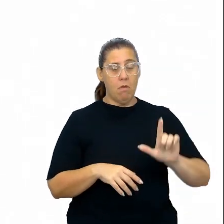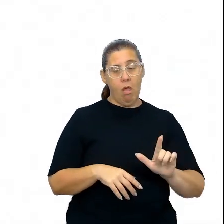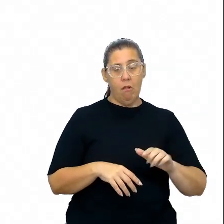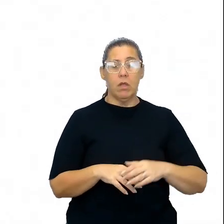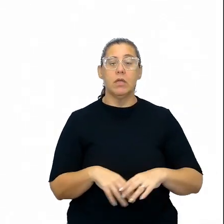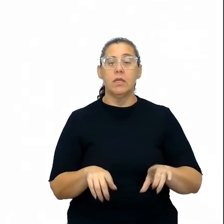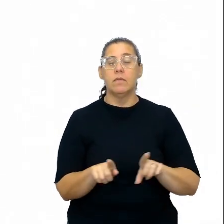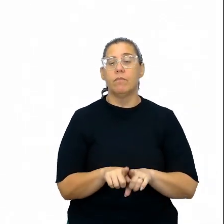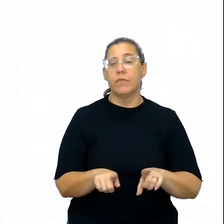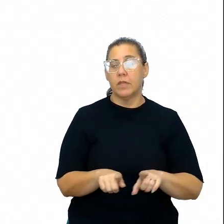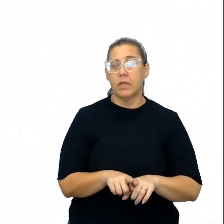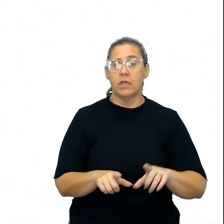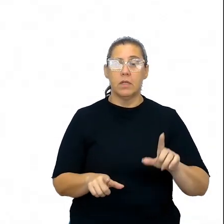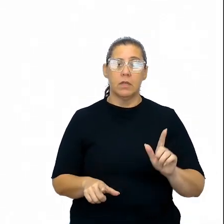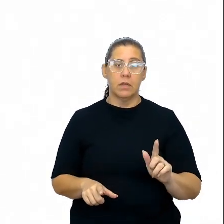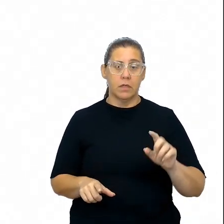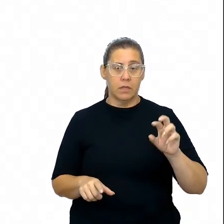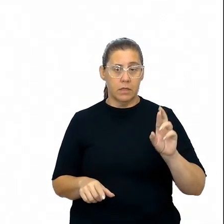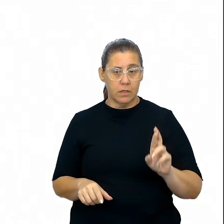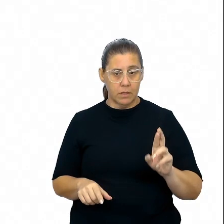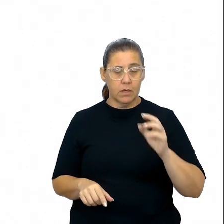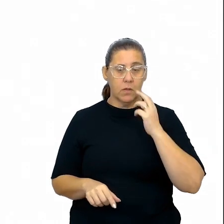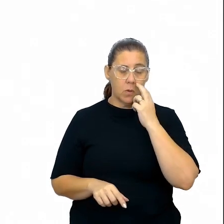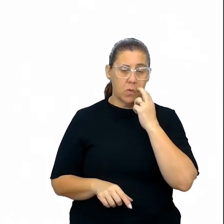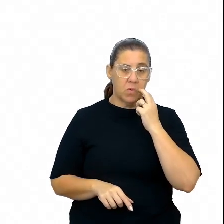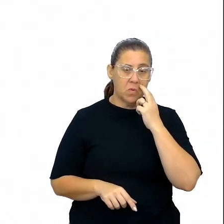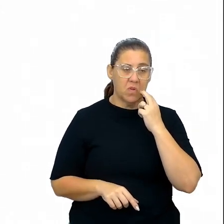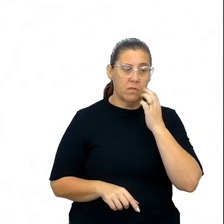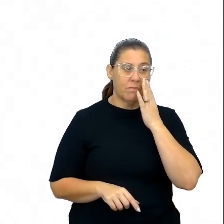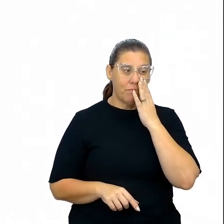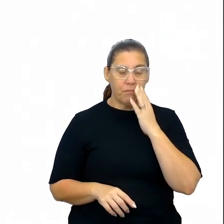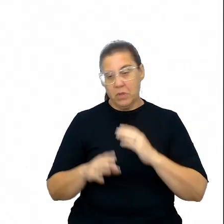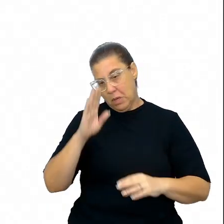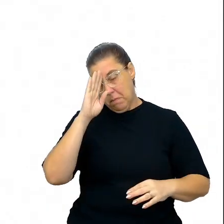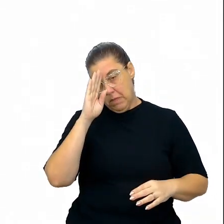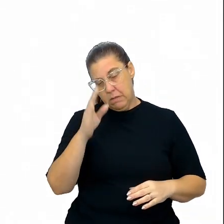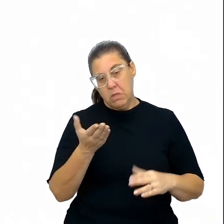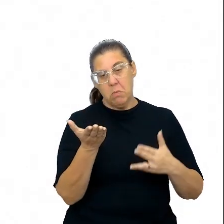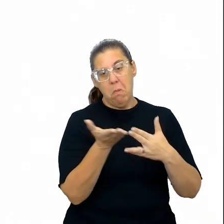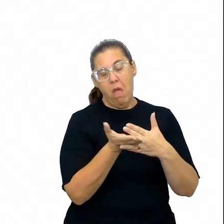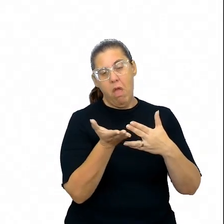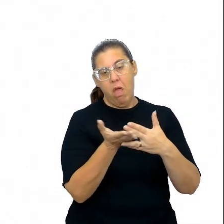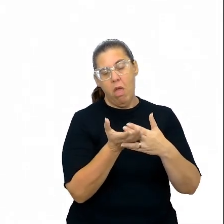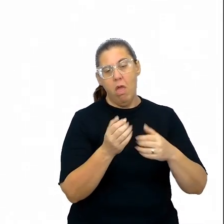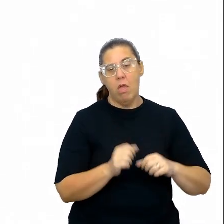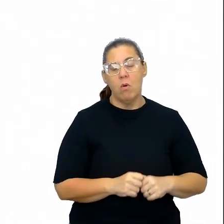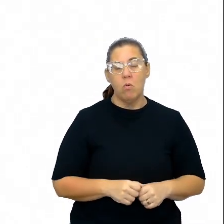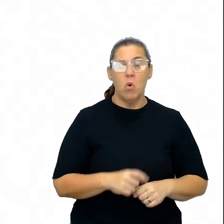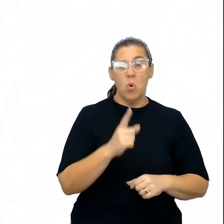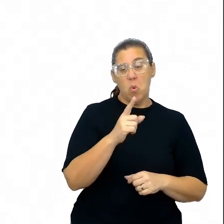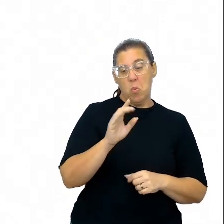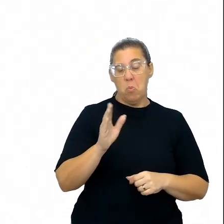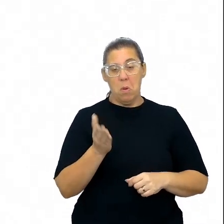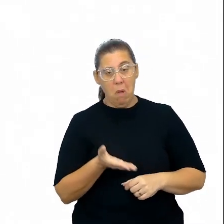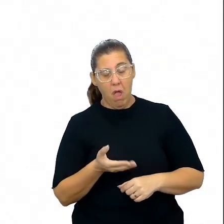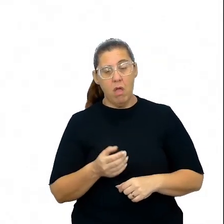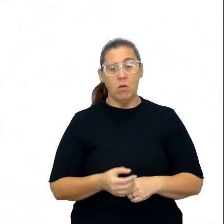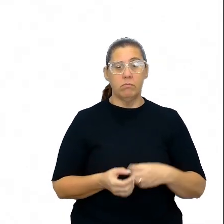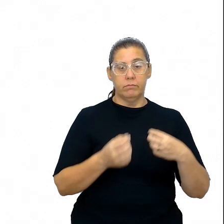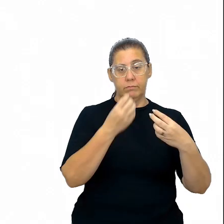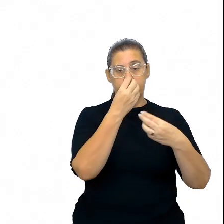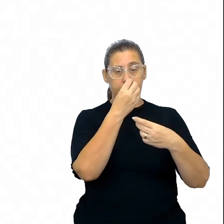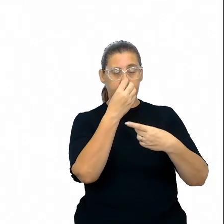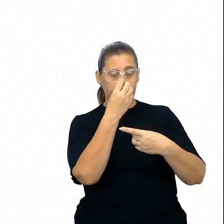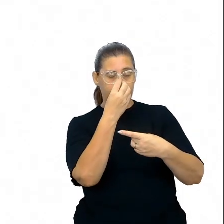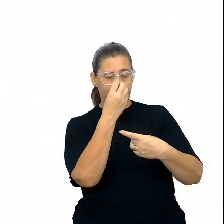litros, e muitas vezes estão apenas o quê? Na forma fracionária. Principalmente o meio, talvez 1,5, talvez os 3/4 aparece.